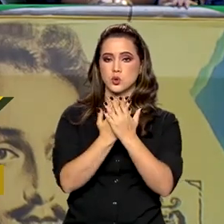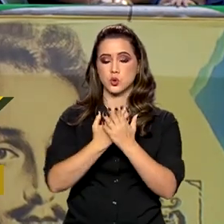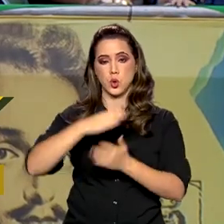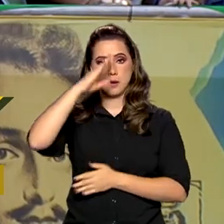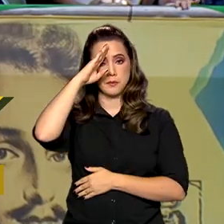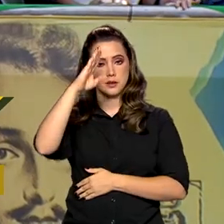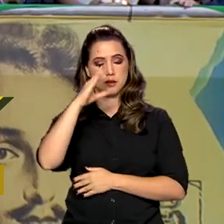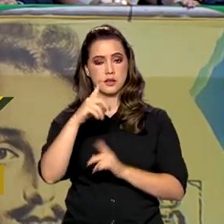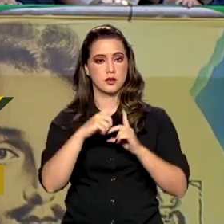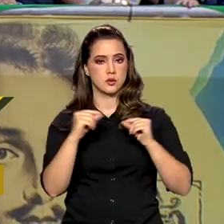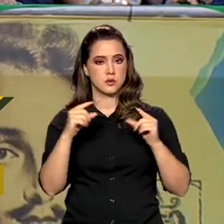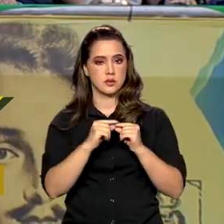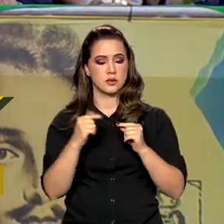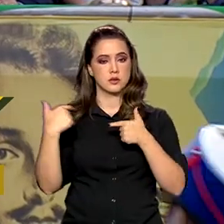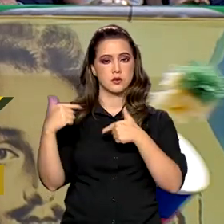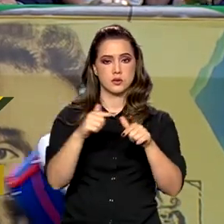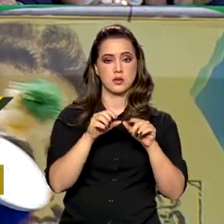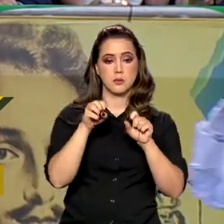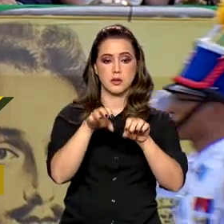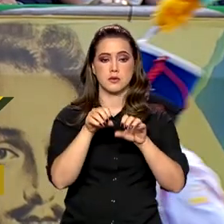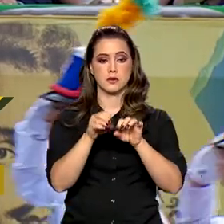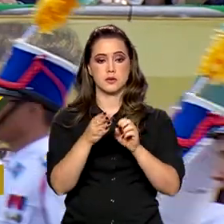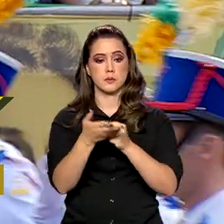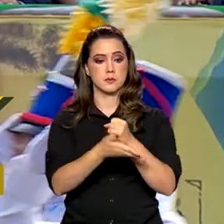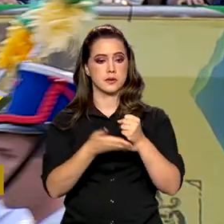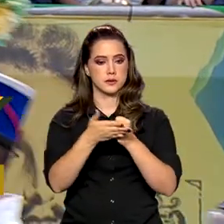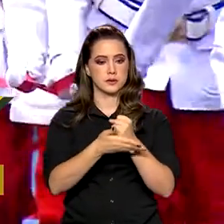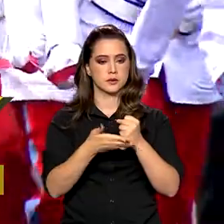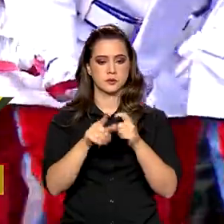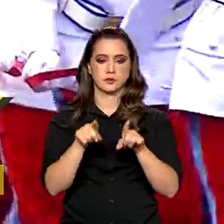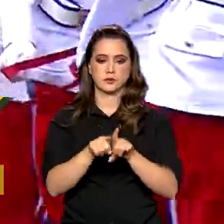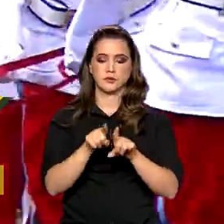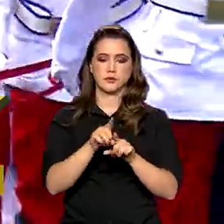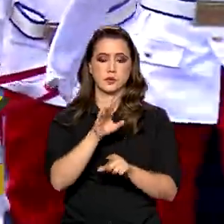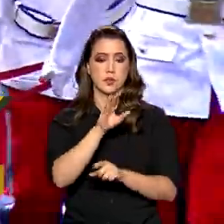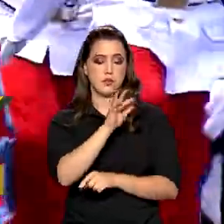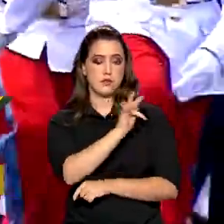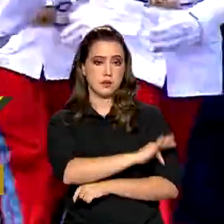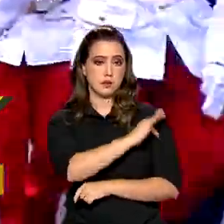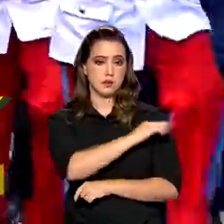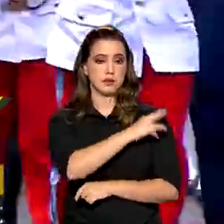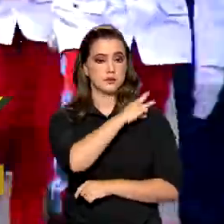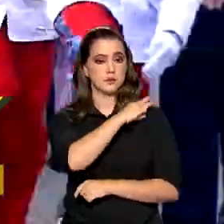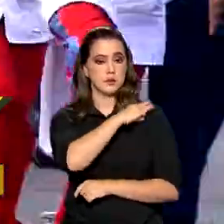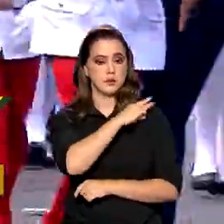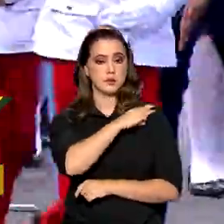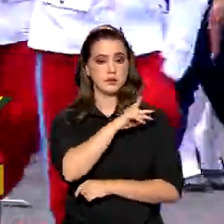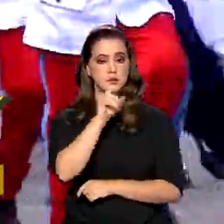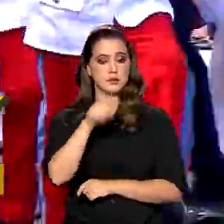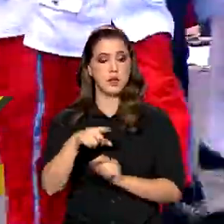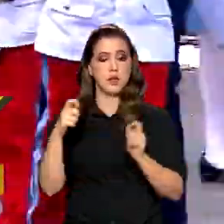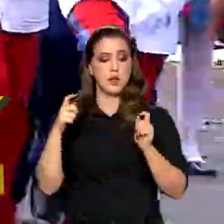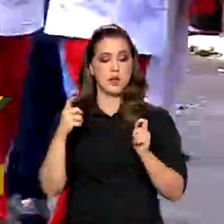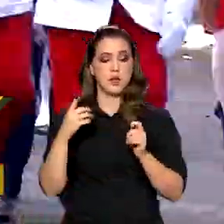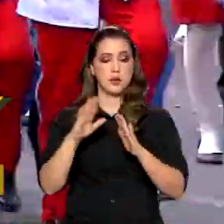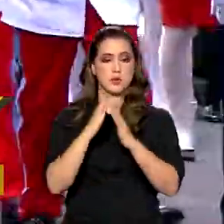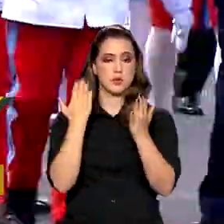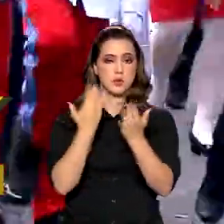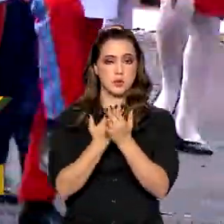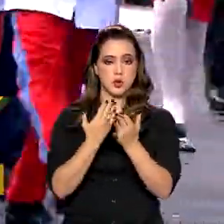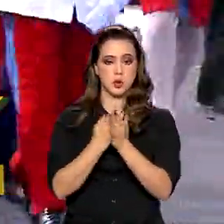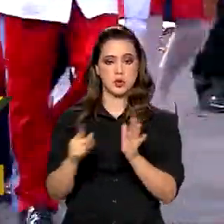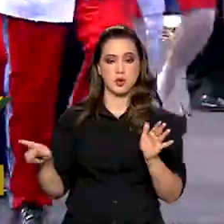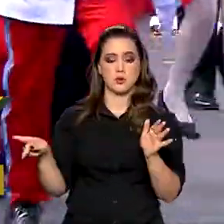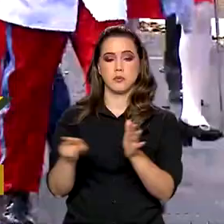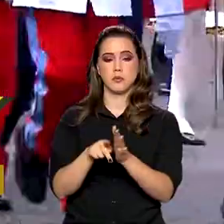de Brasília tem como missão a educação básica no ensino fundamental e no ensino médio. É uma instituição de ensino pertencente ao